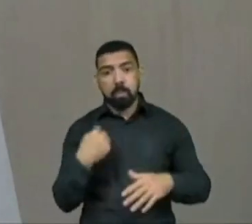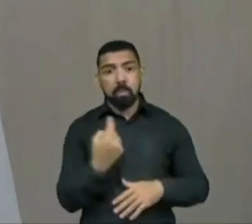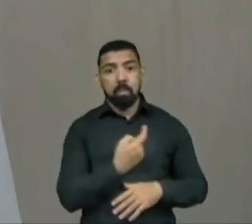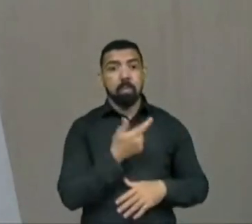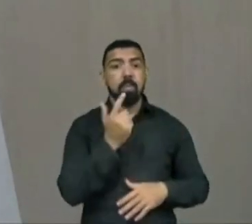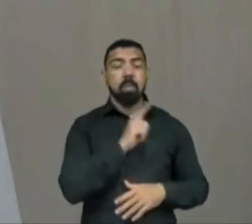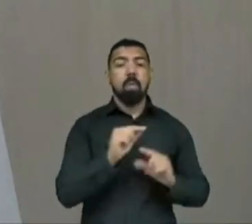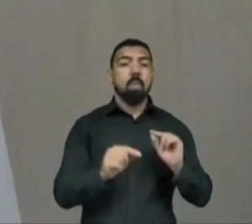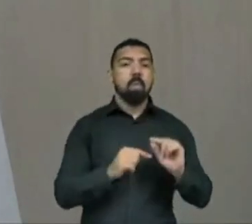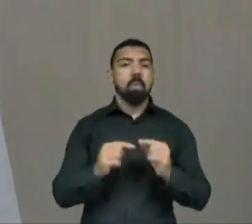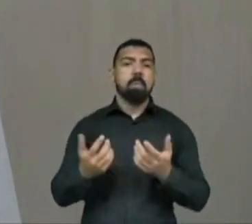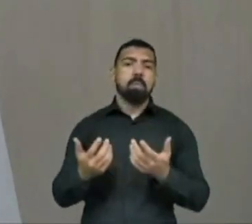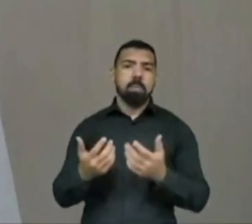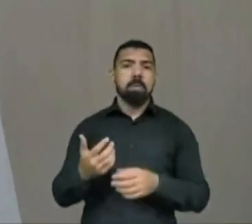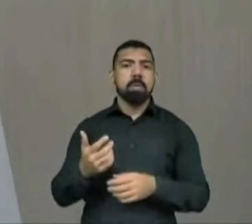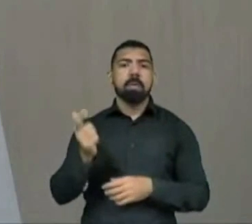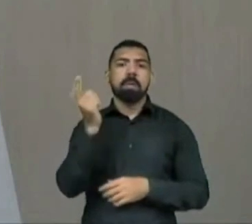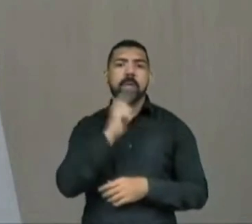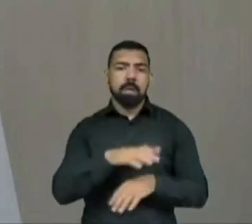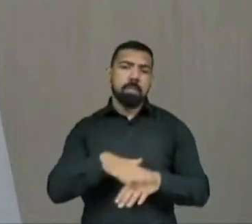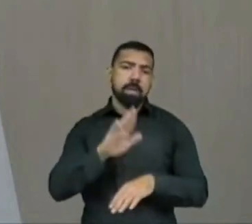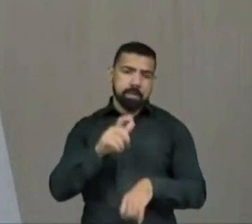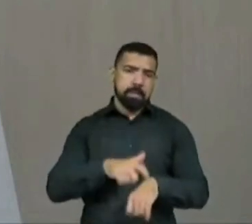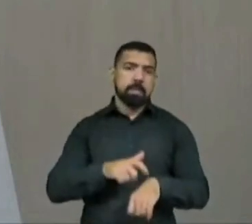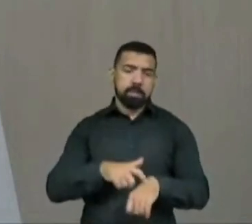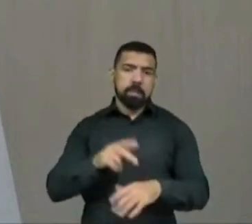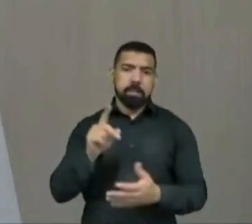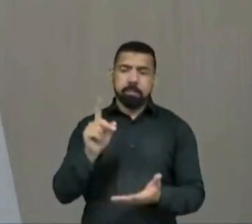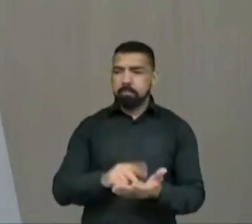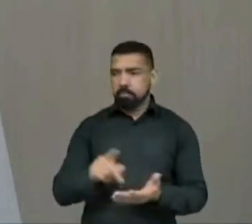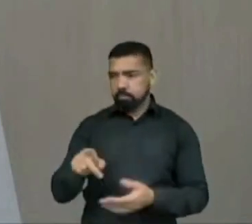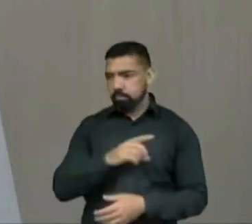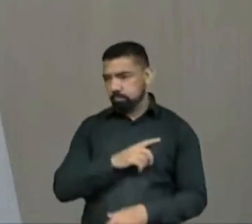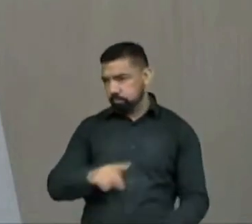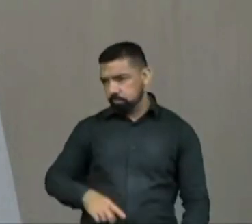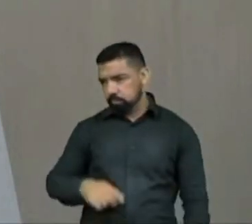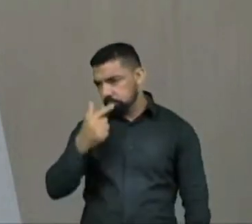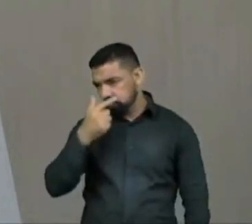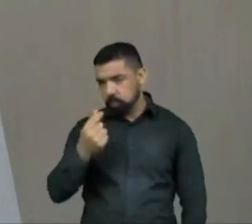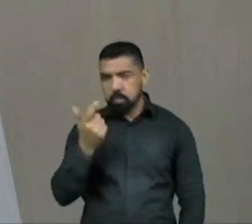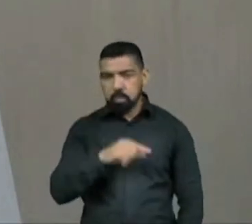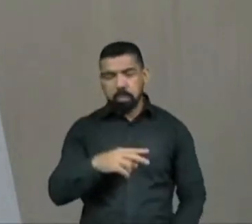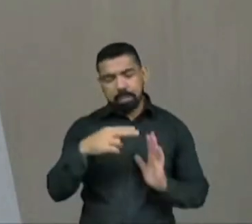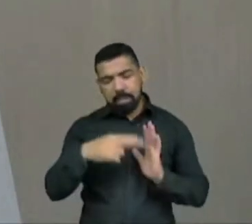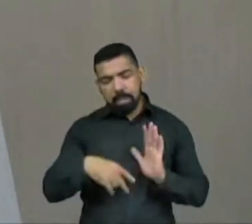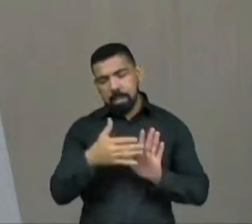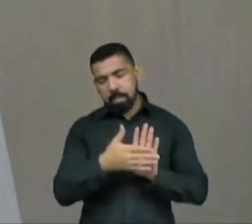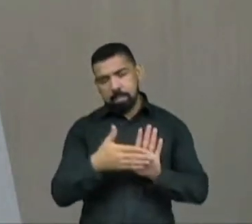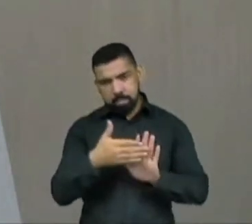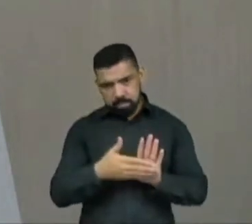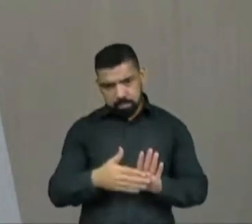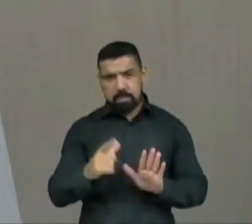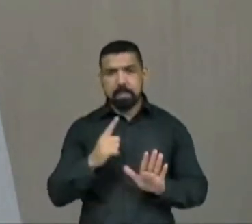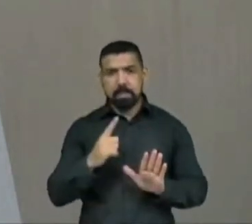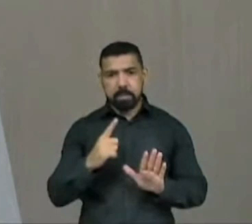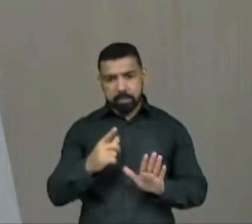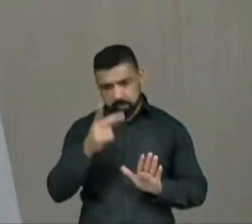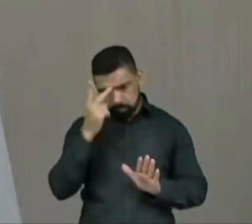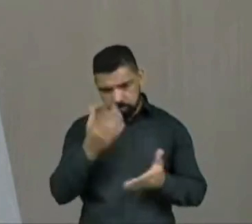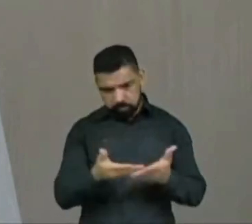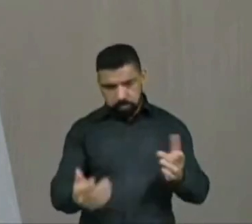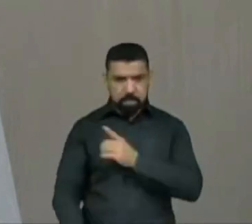de fato, ganhar mais tempo, deputado Agenor, se debruçar sobre a matéria, dar tempo aos colegas